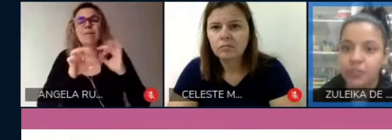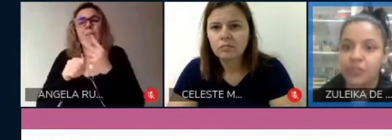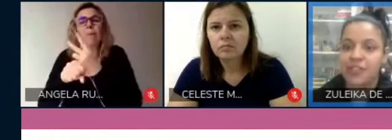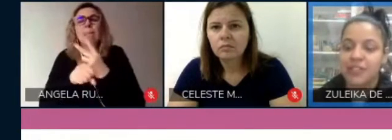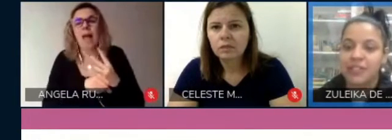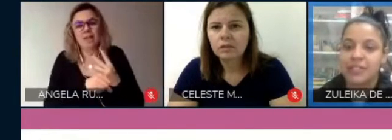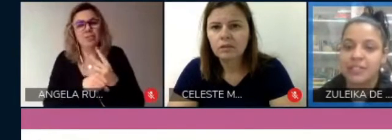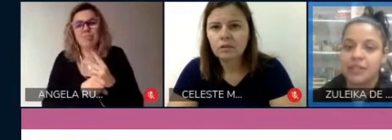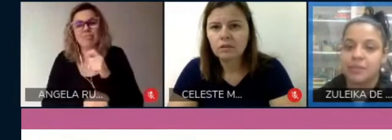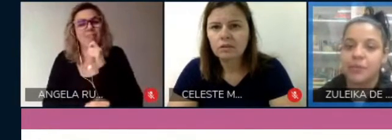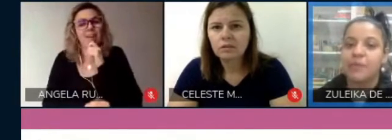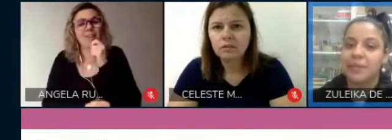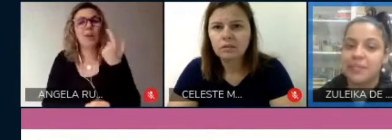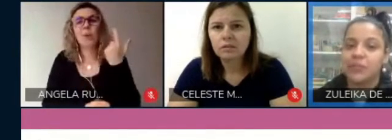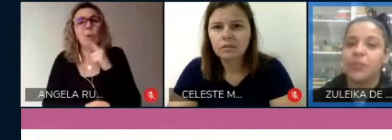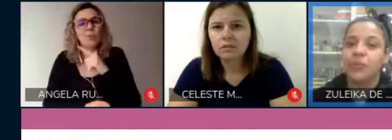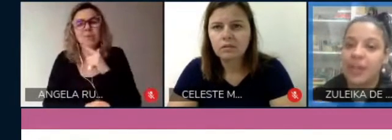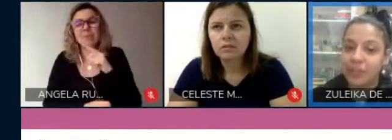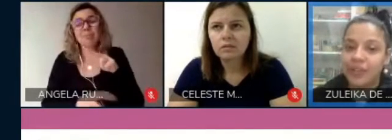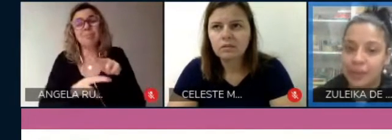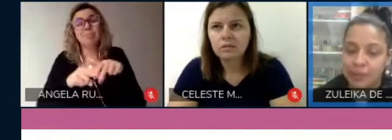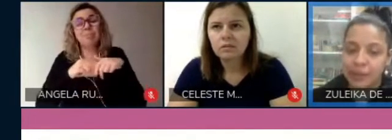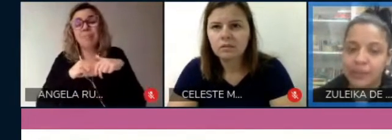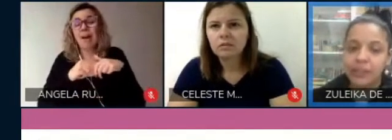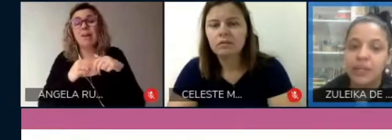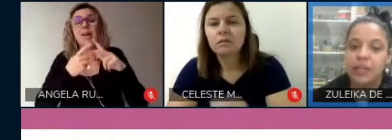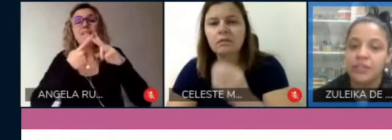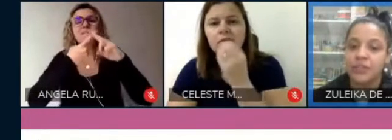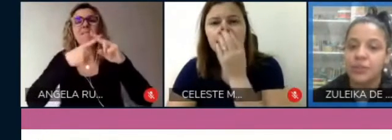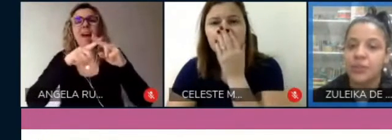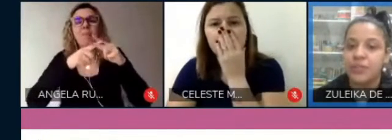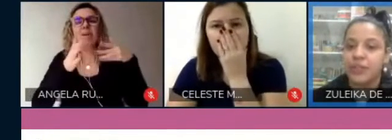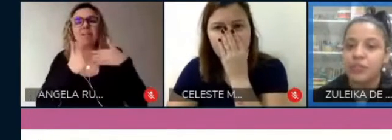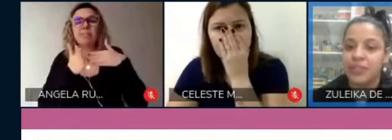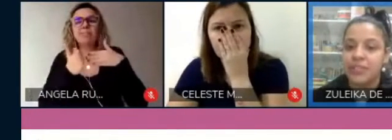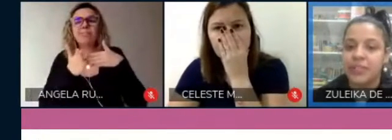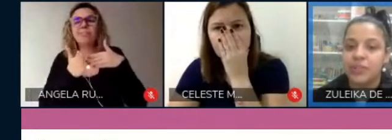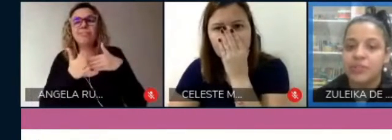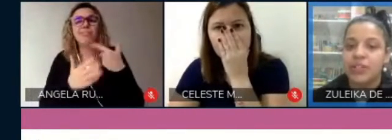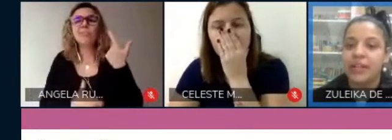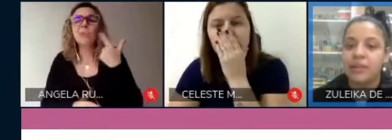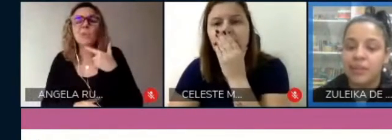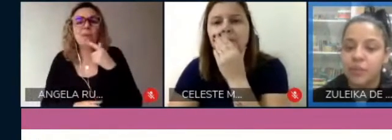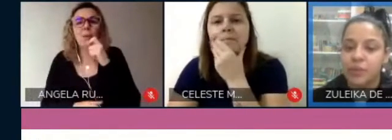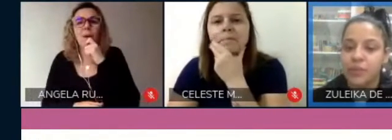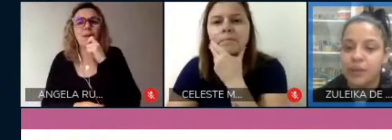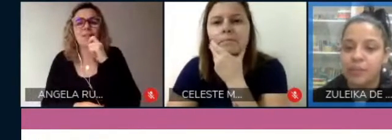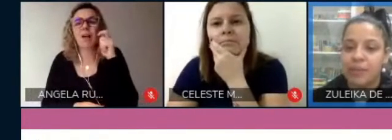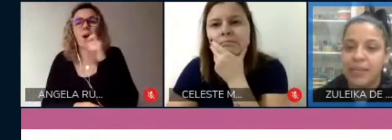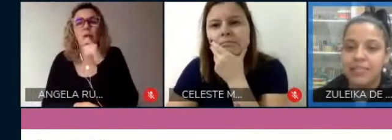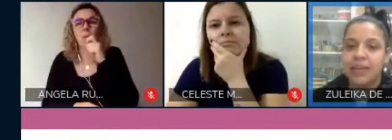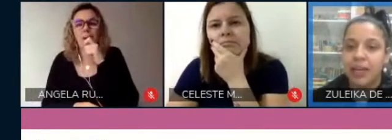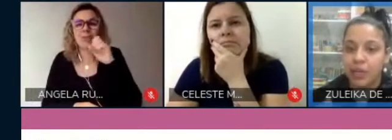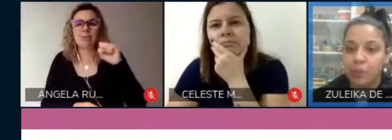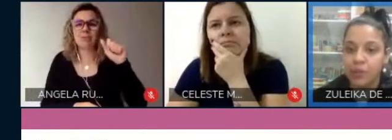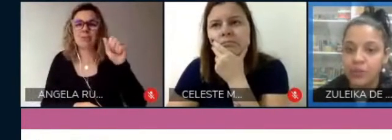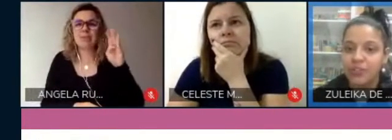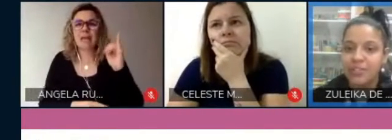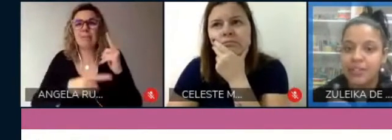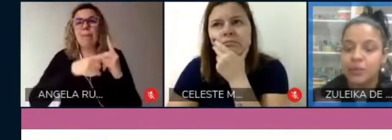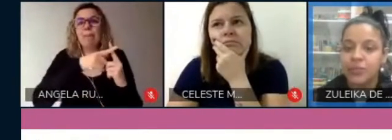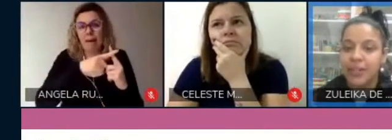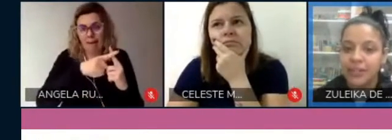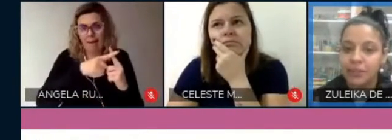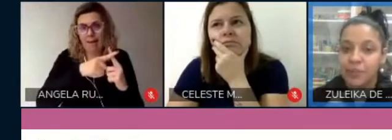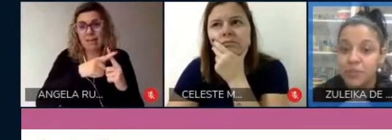não conseguiu fazer por uma questão da ferramenta, a gente não conseguiu fazer isso diretamente pelo Sabe Mais. Eu